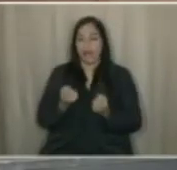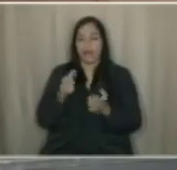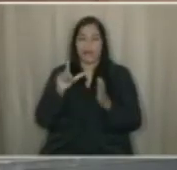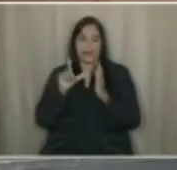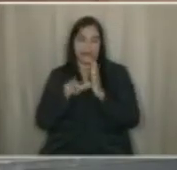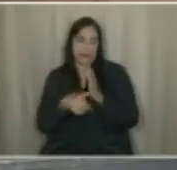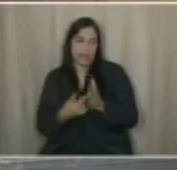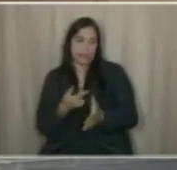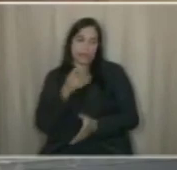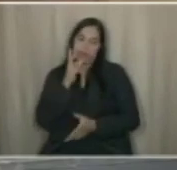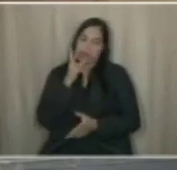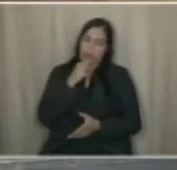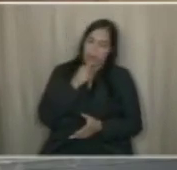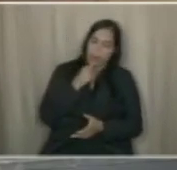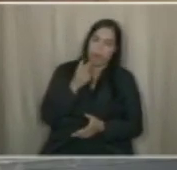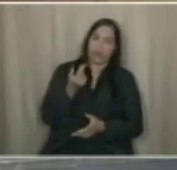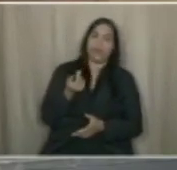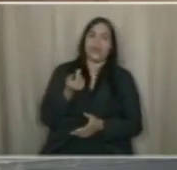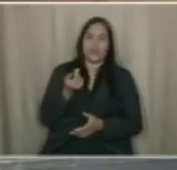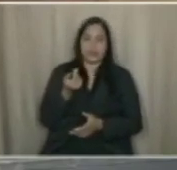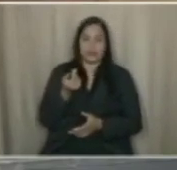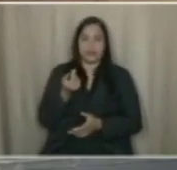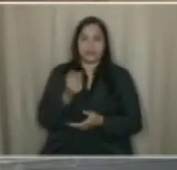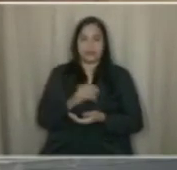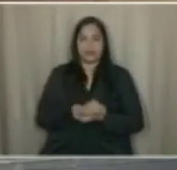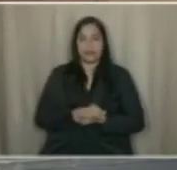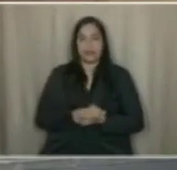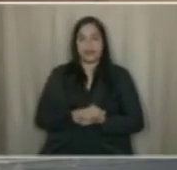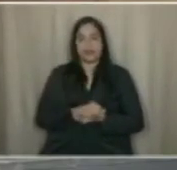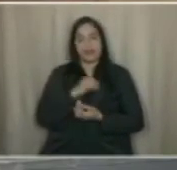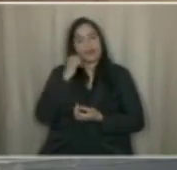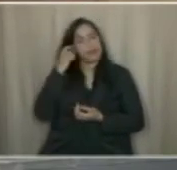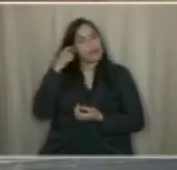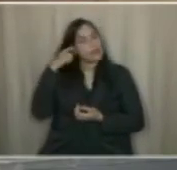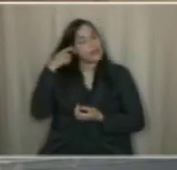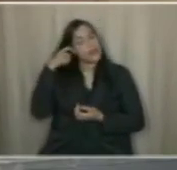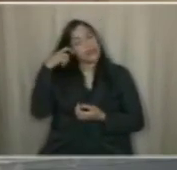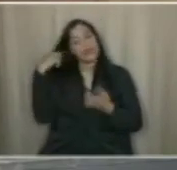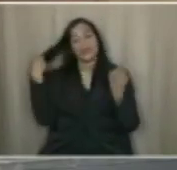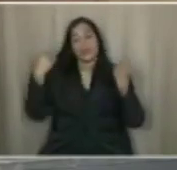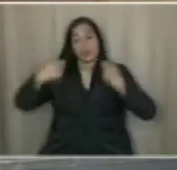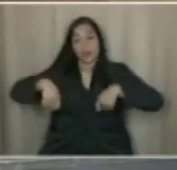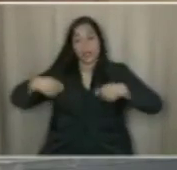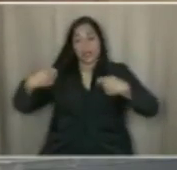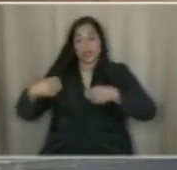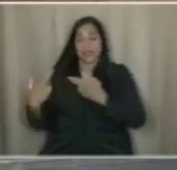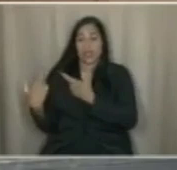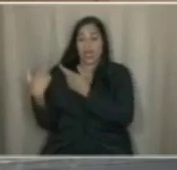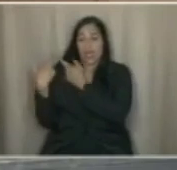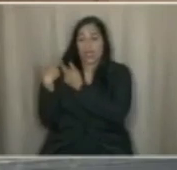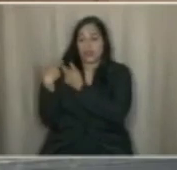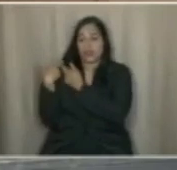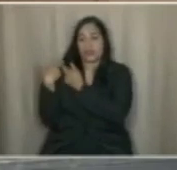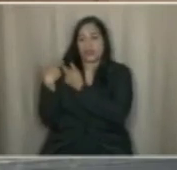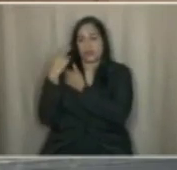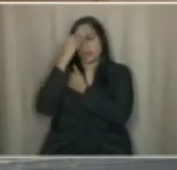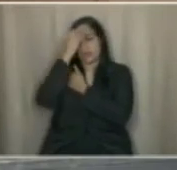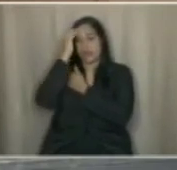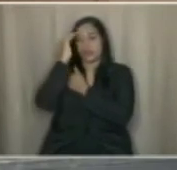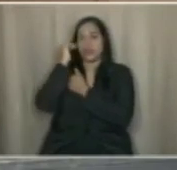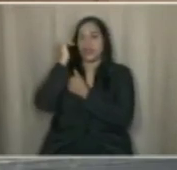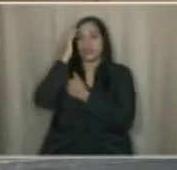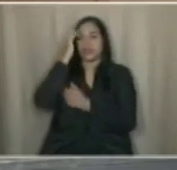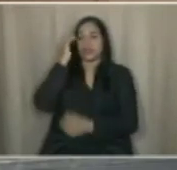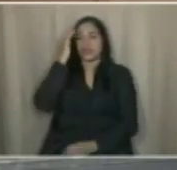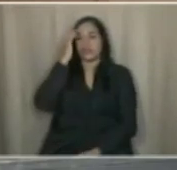atraso, demora, retardo na intervenção. Quando eu digo que a gente precisa de responsabilidade para falar aqui, esse caso fatídico da